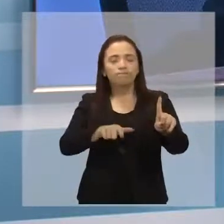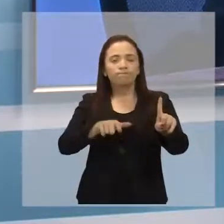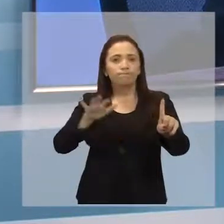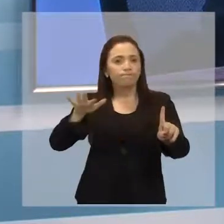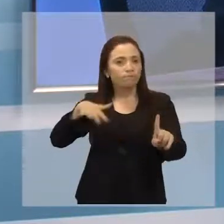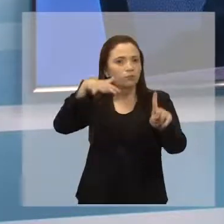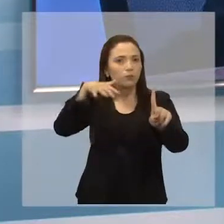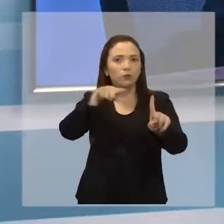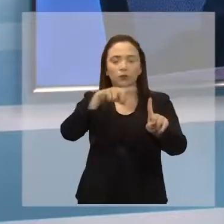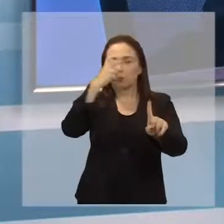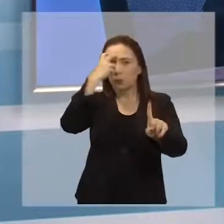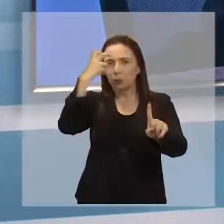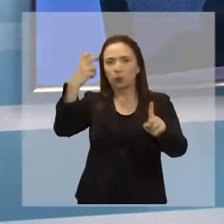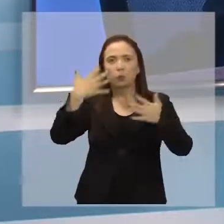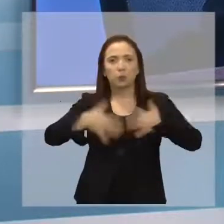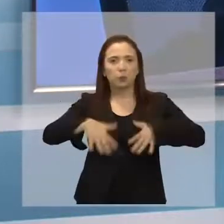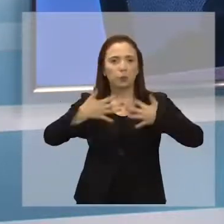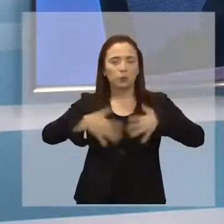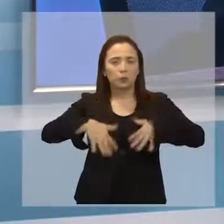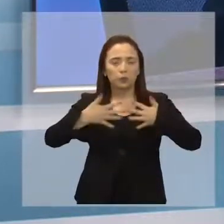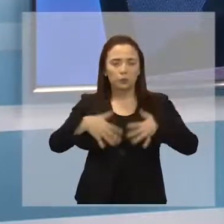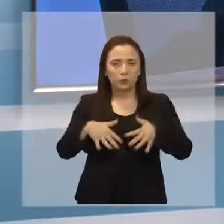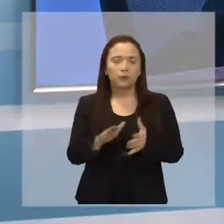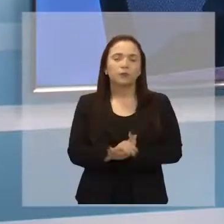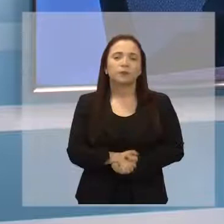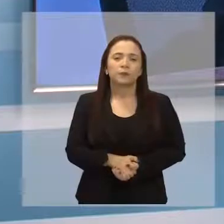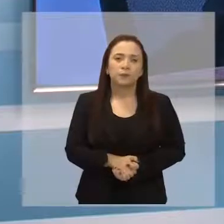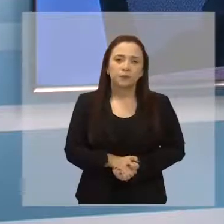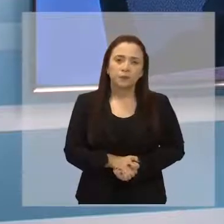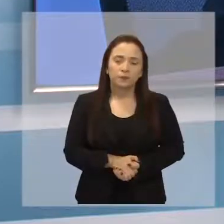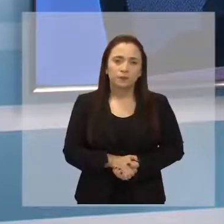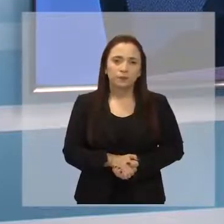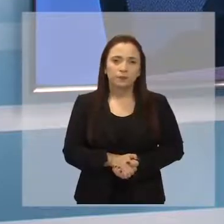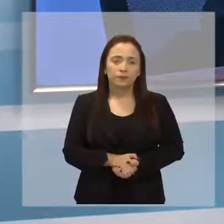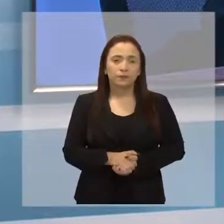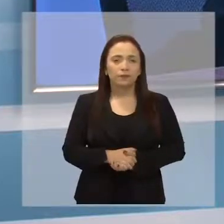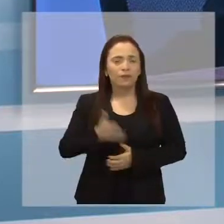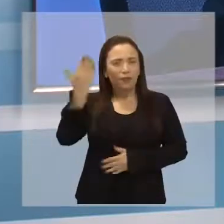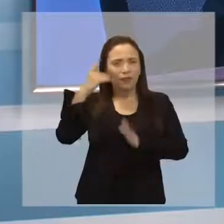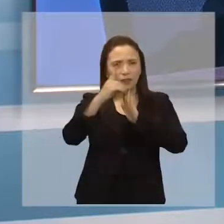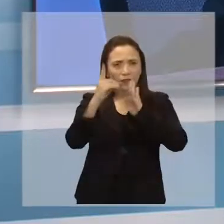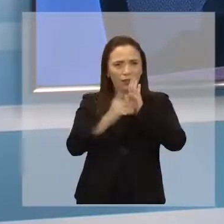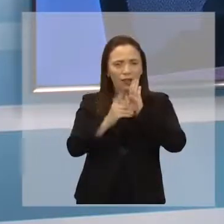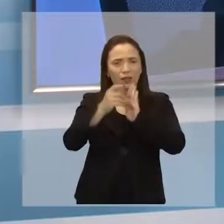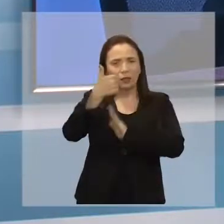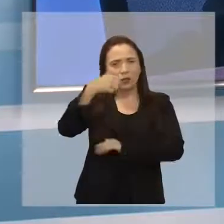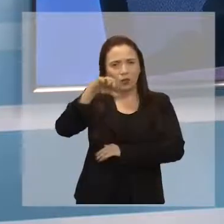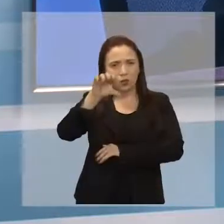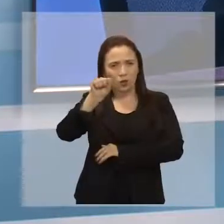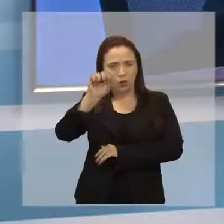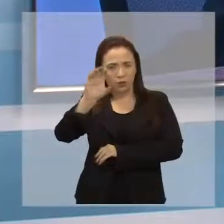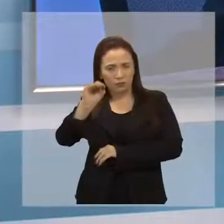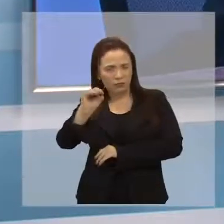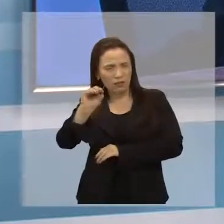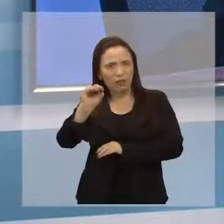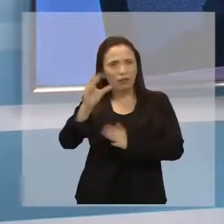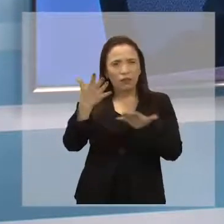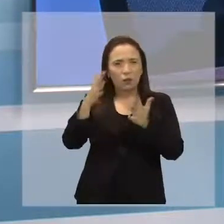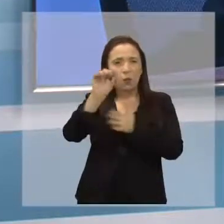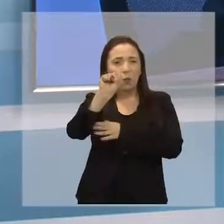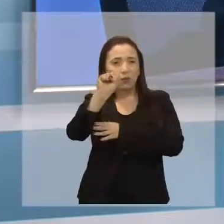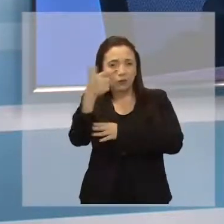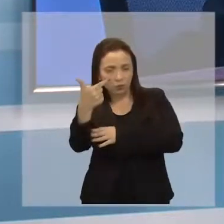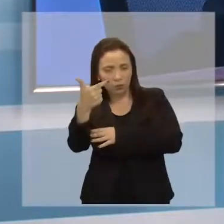do intelectual que foi o professor Roberto Martins Rodrigues. Desde a década de 80, mais precisamente desde